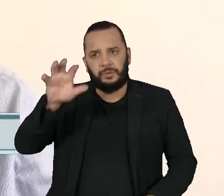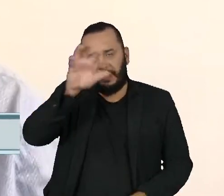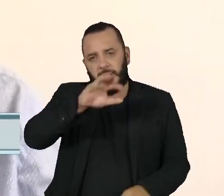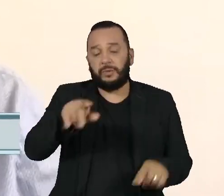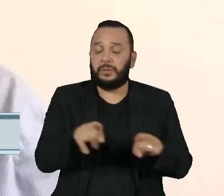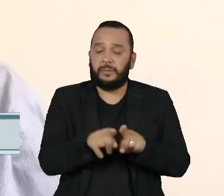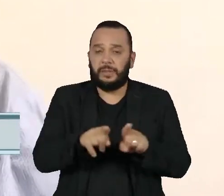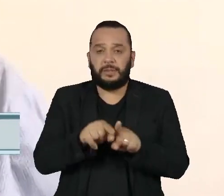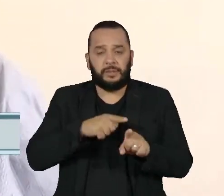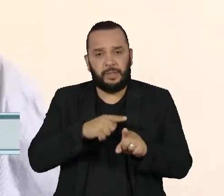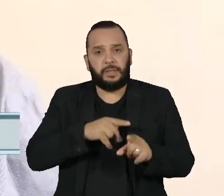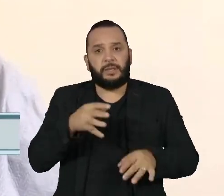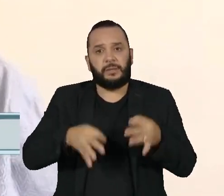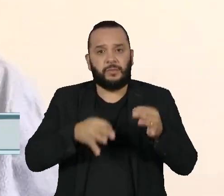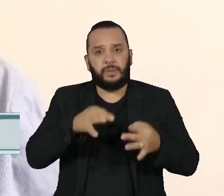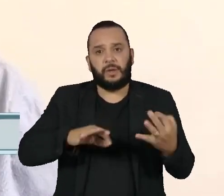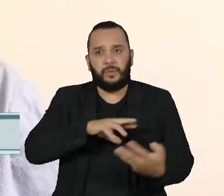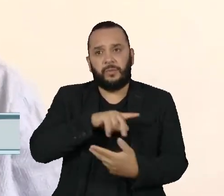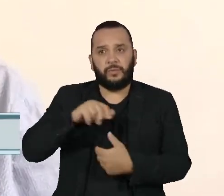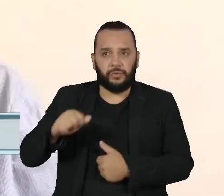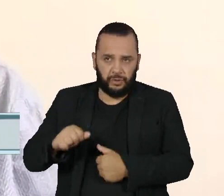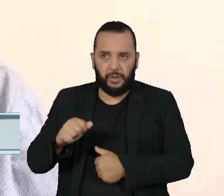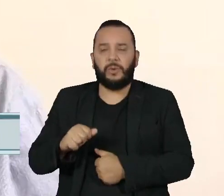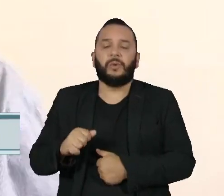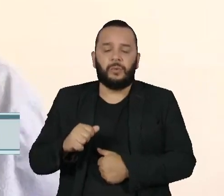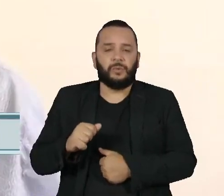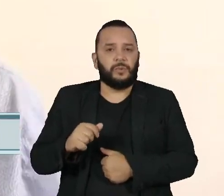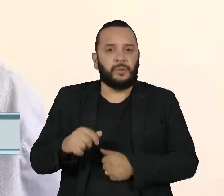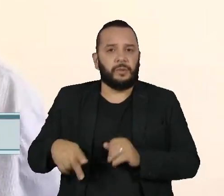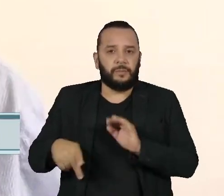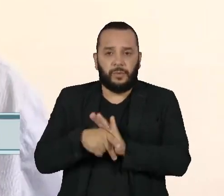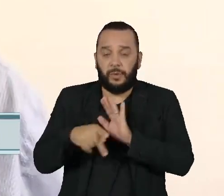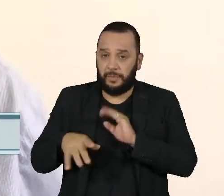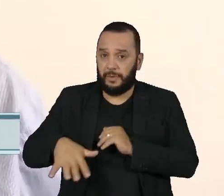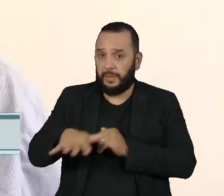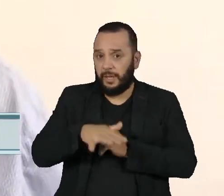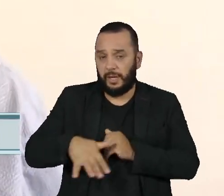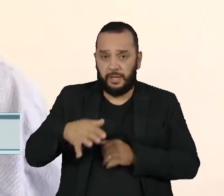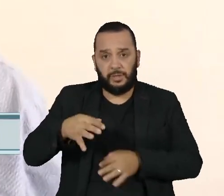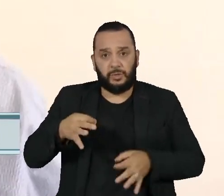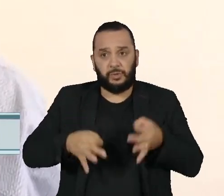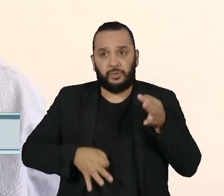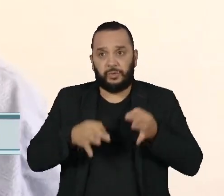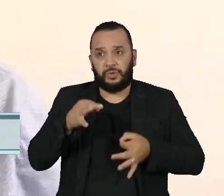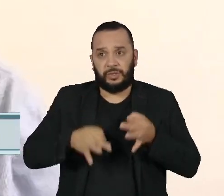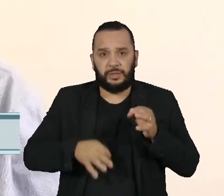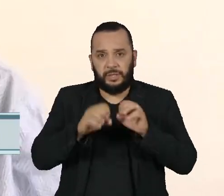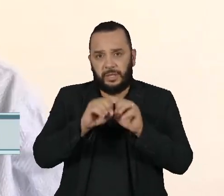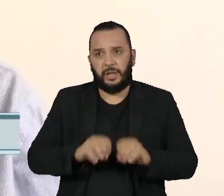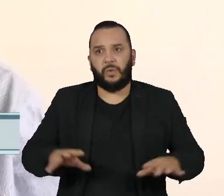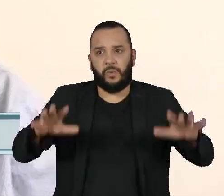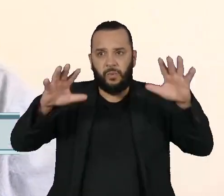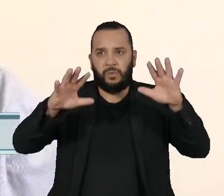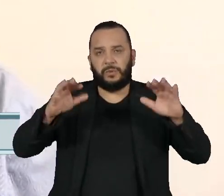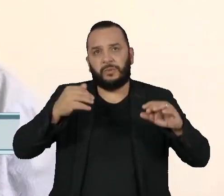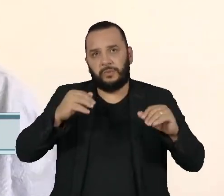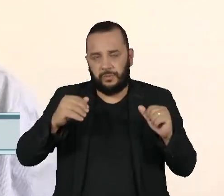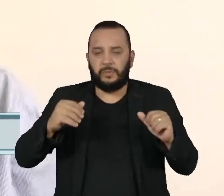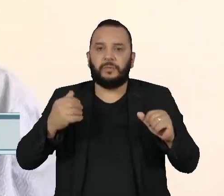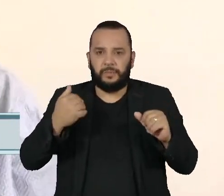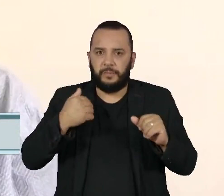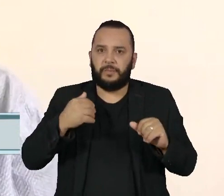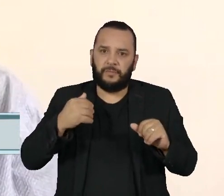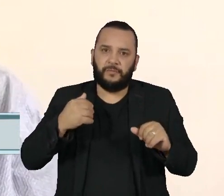de Justiça, que é responsável é o grande tribunal da ONU para a responsabilidade